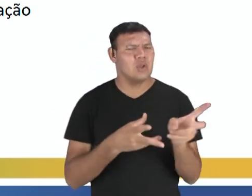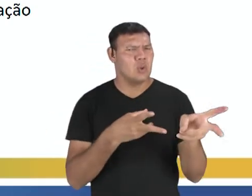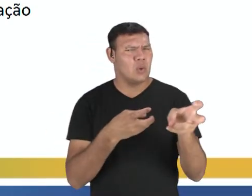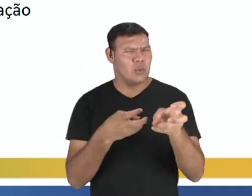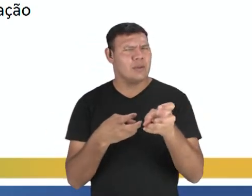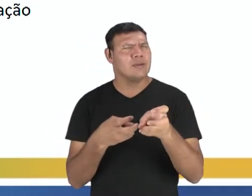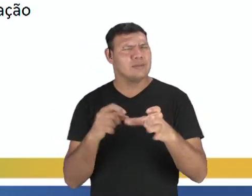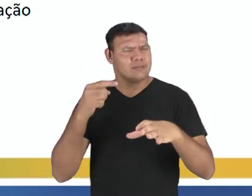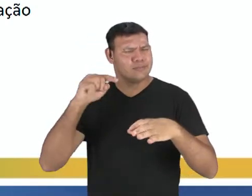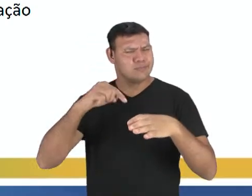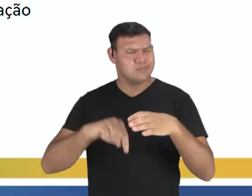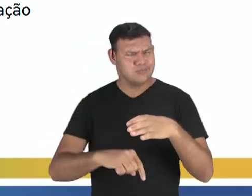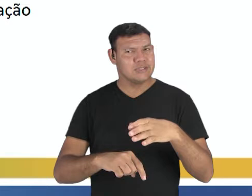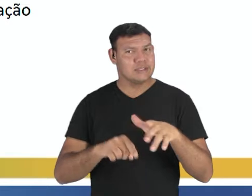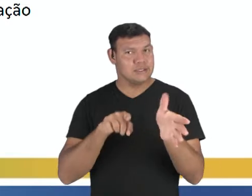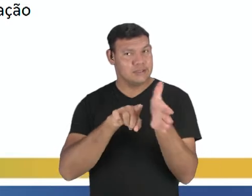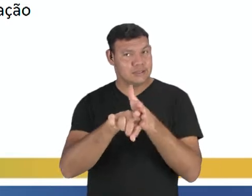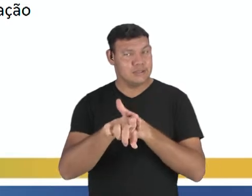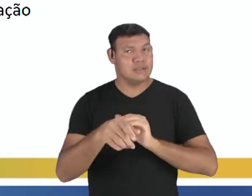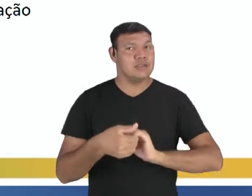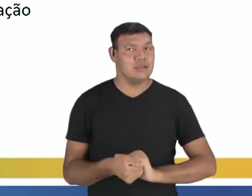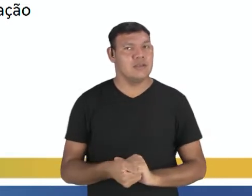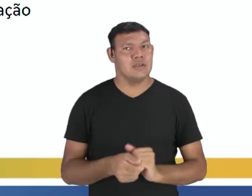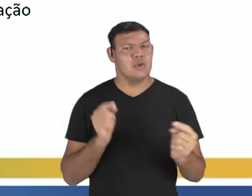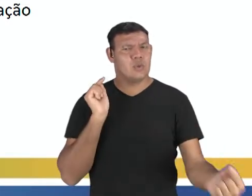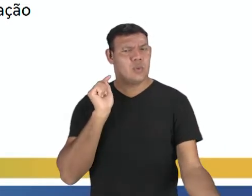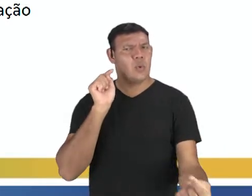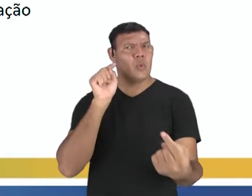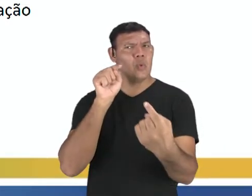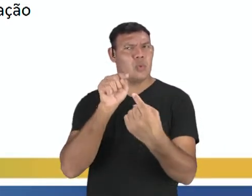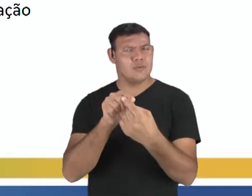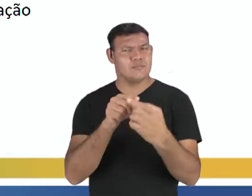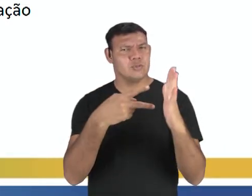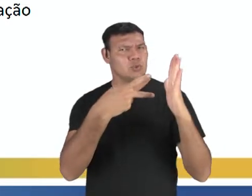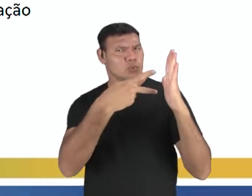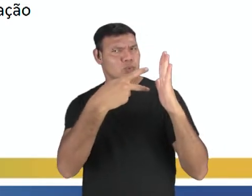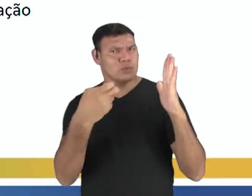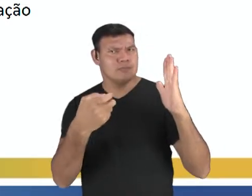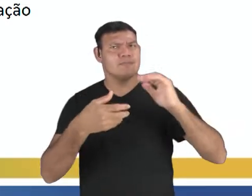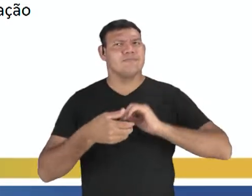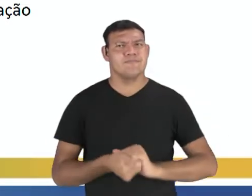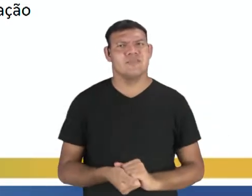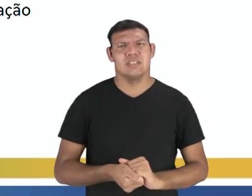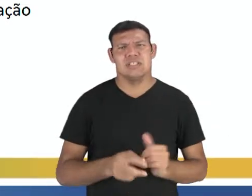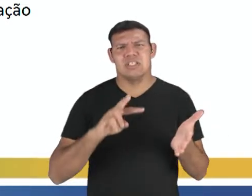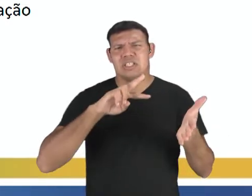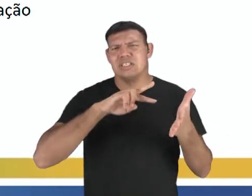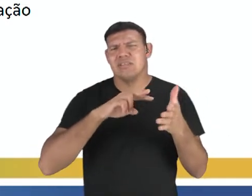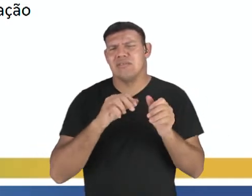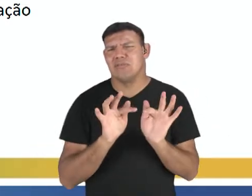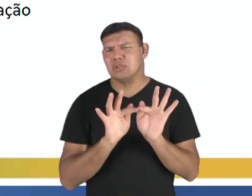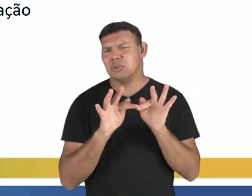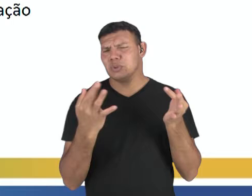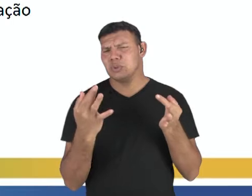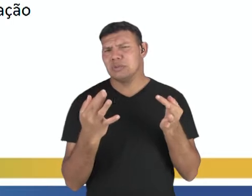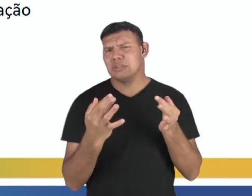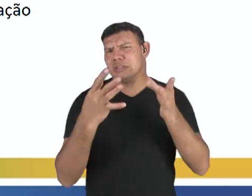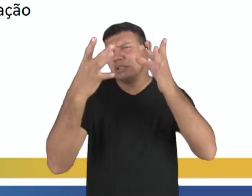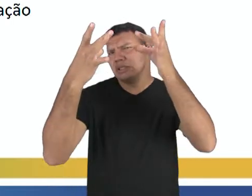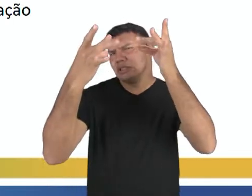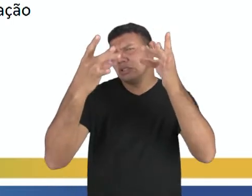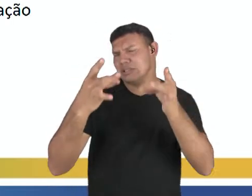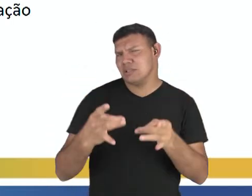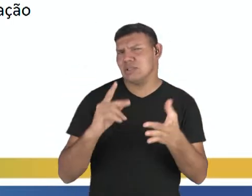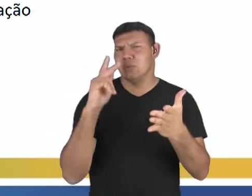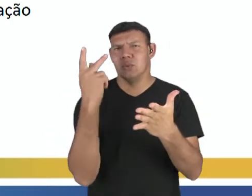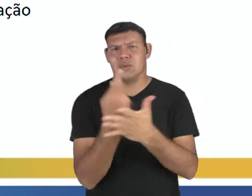Perceberam a profundidade da pergunta? Ou o objetivo da interpretação não é simplesmente descrever os fatos,